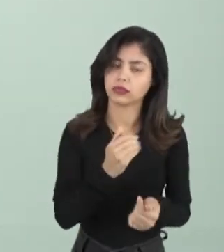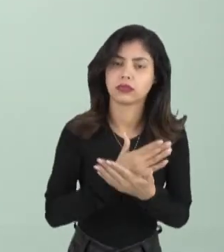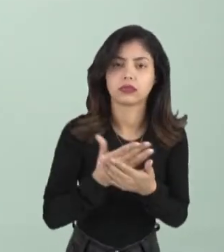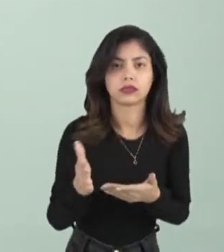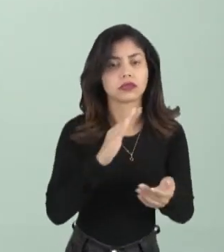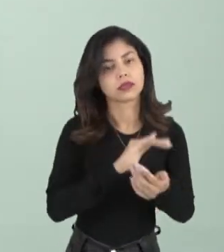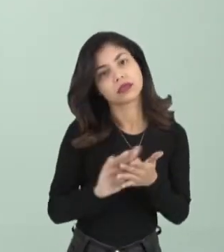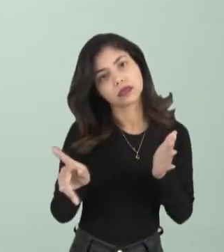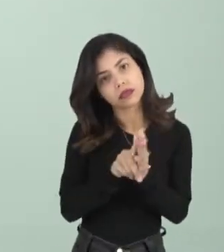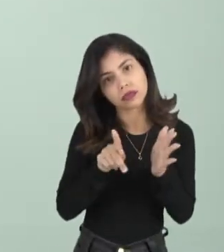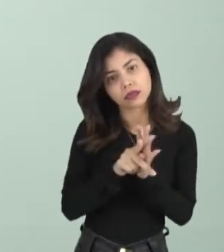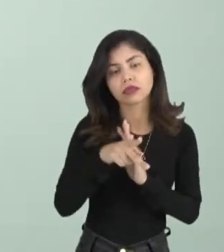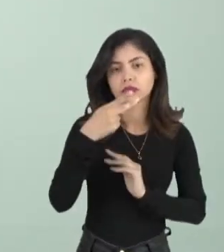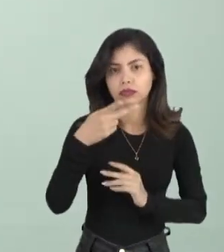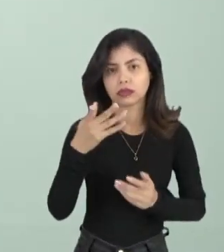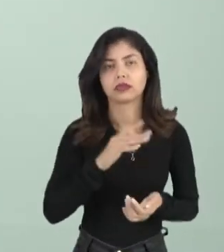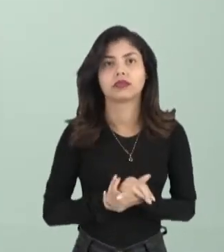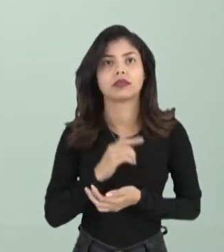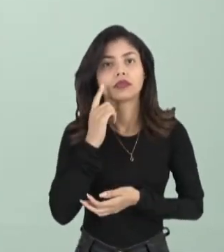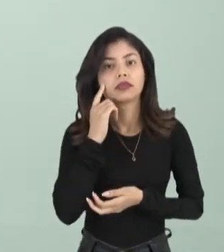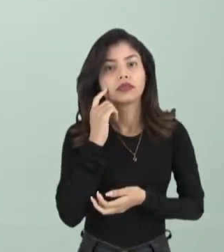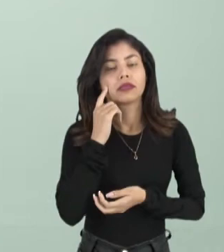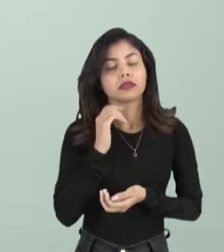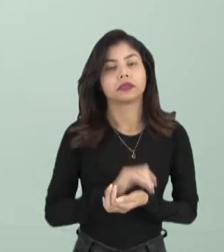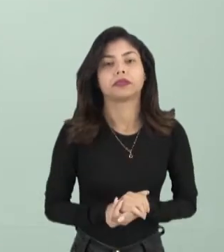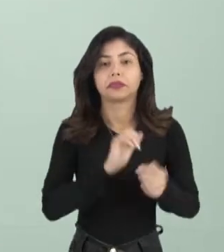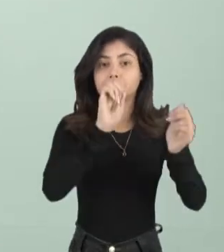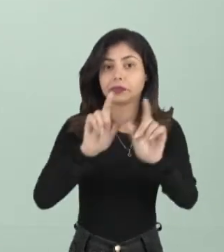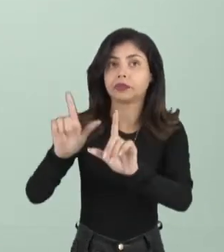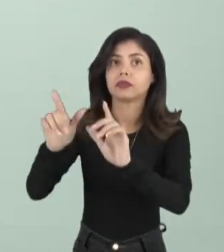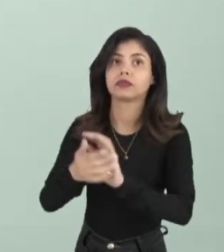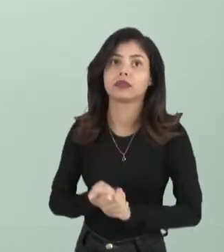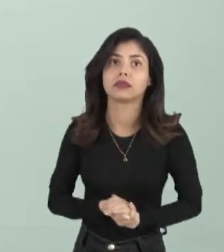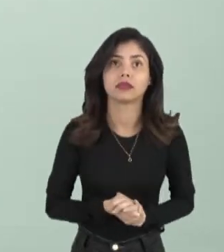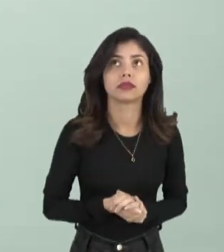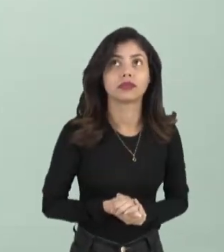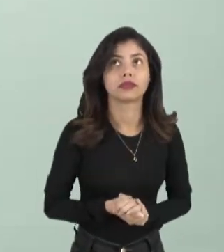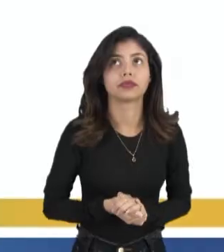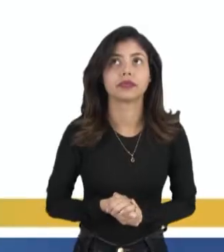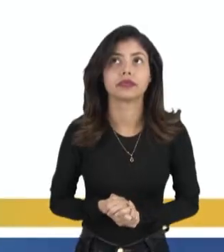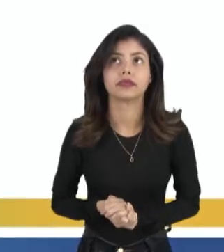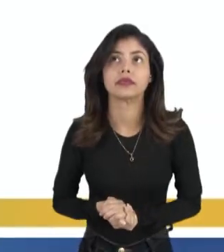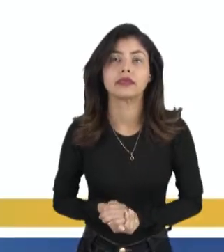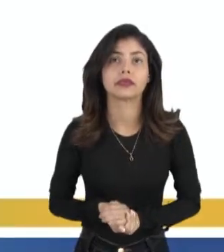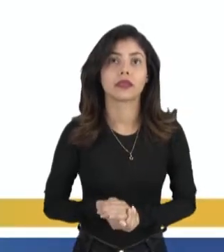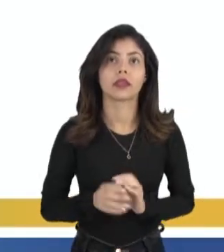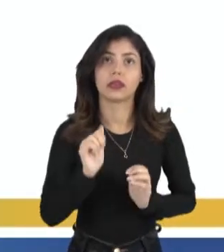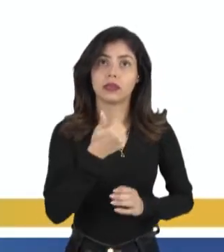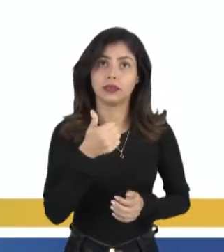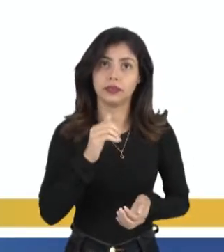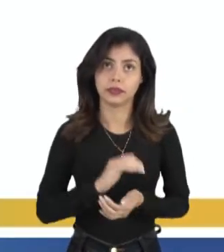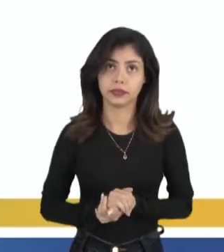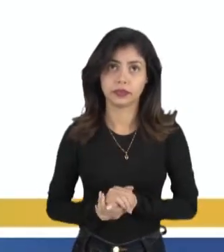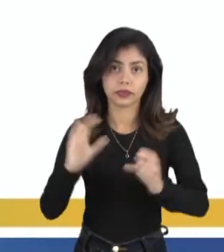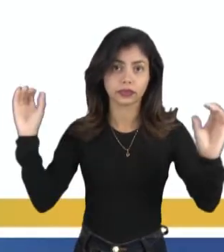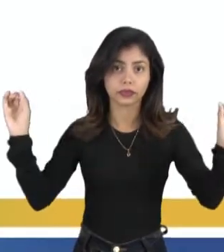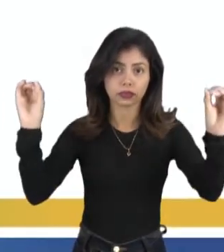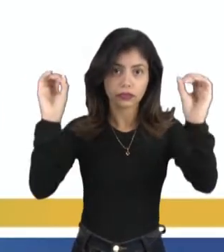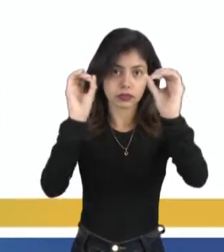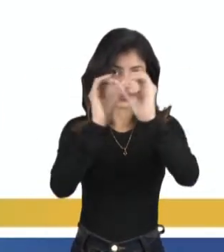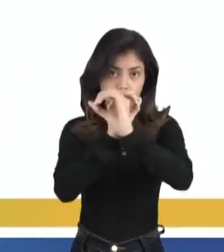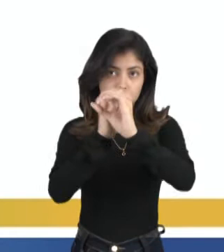aí o conteúdo propriamente dito. Então, vamos lá para a nossa tela, né? O conteúdo de hoje, da aula 11, é